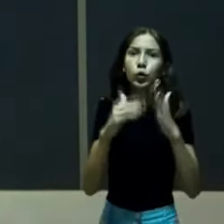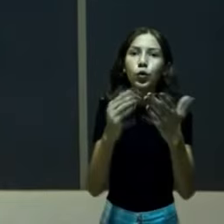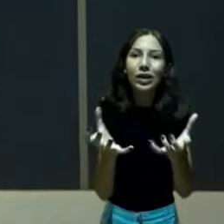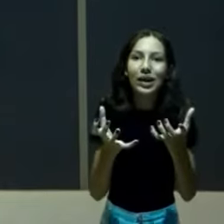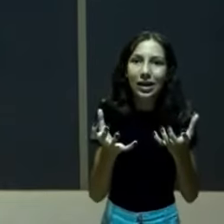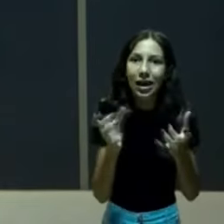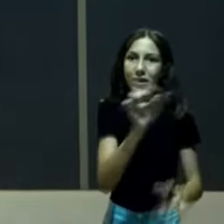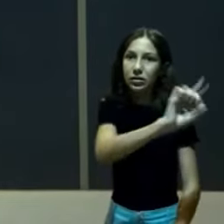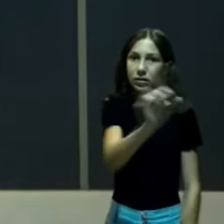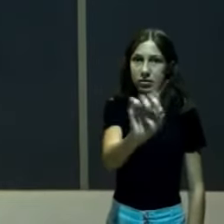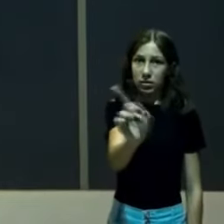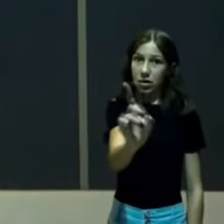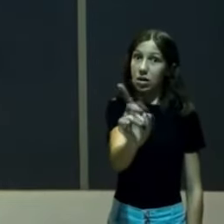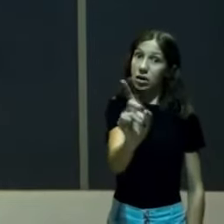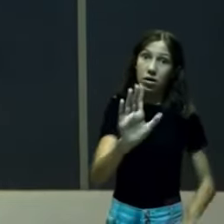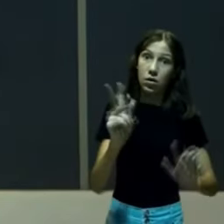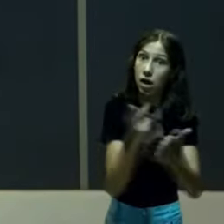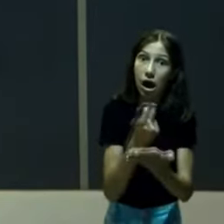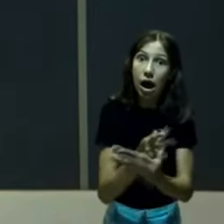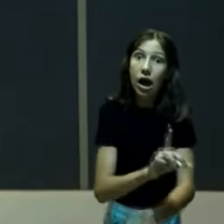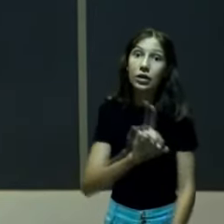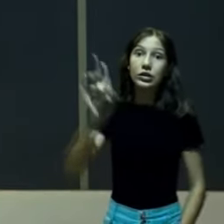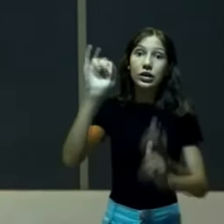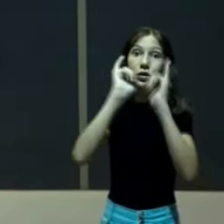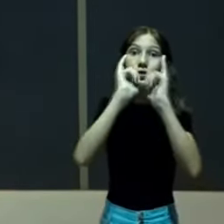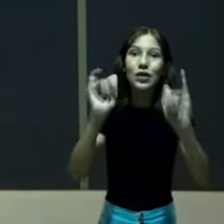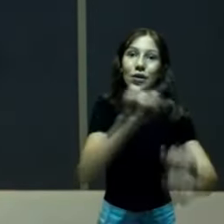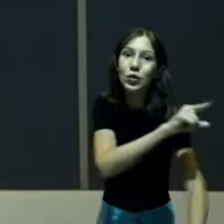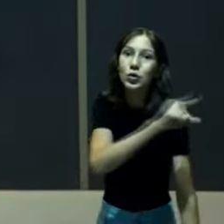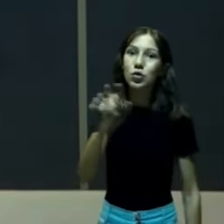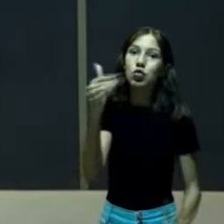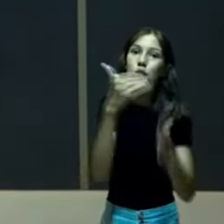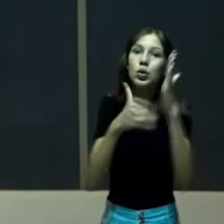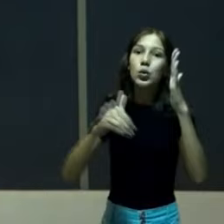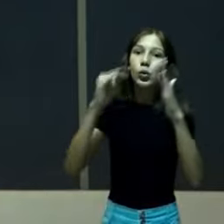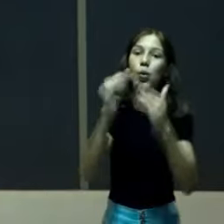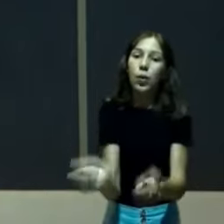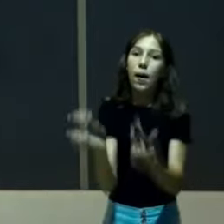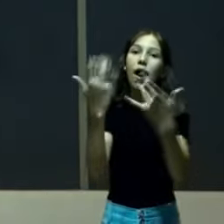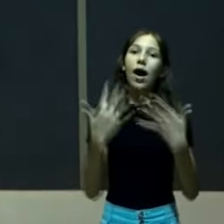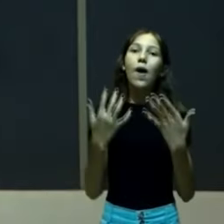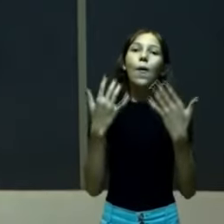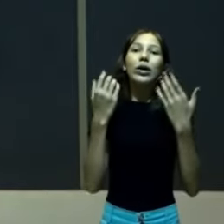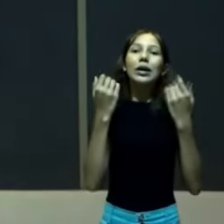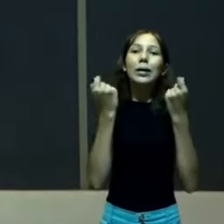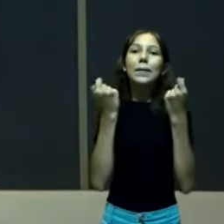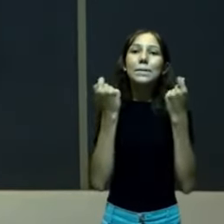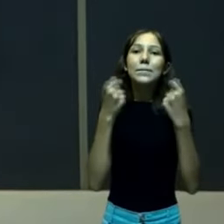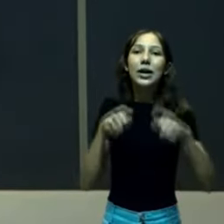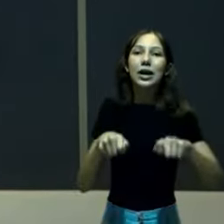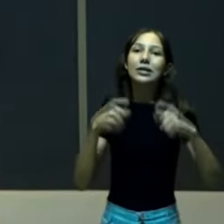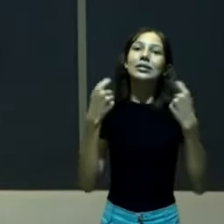vocês precisam. Vocês vão ter tudo o que vocês necessitam. Sabe por quê? Porque a gente não sabe nem o que pede.